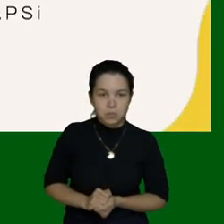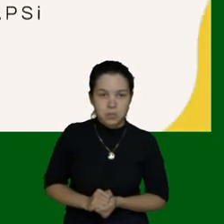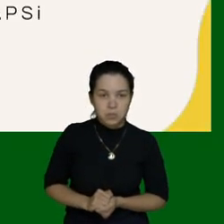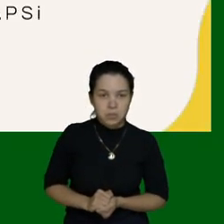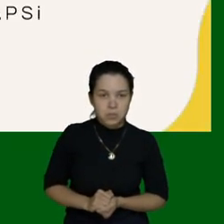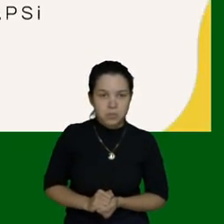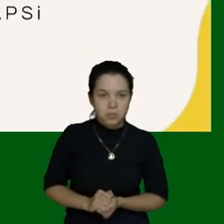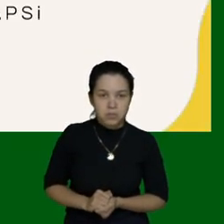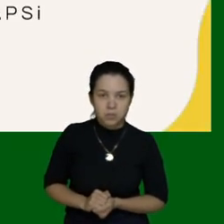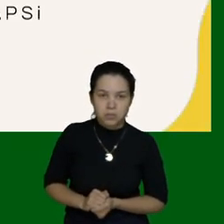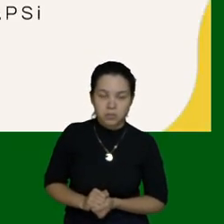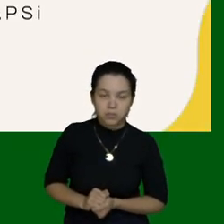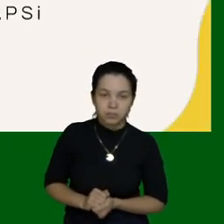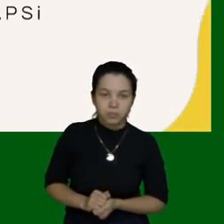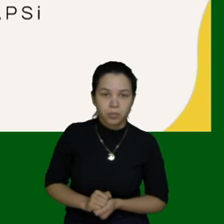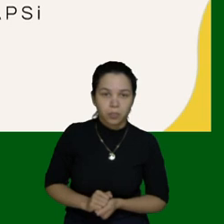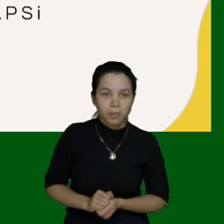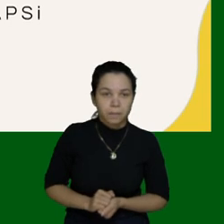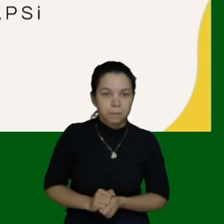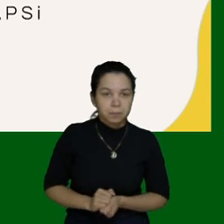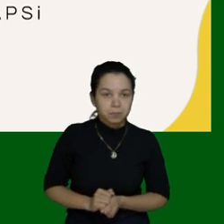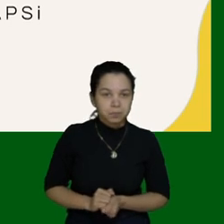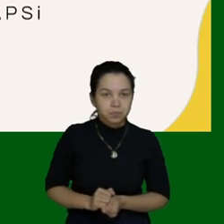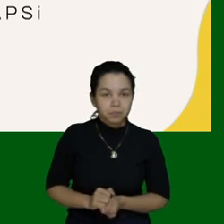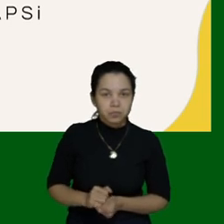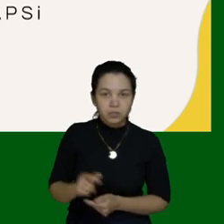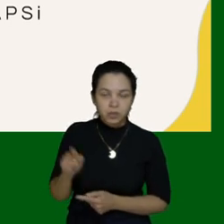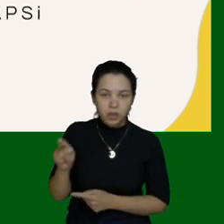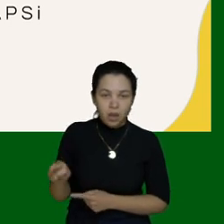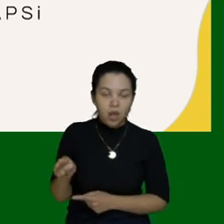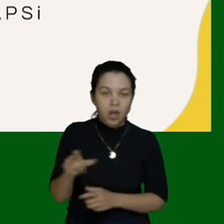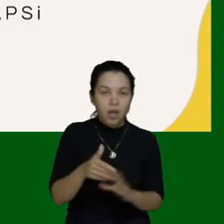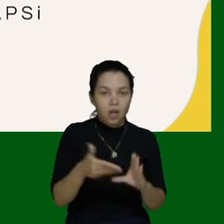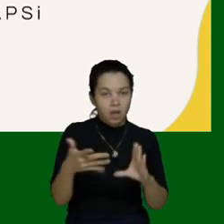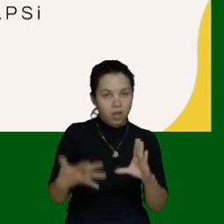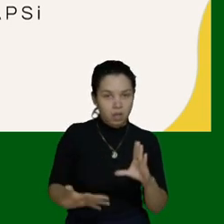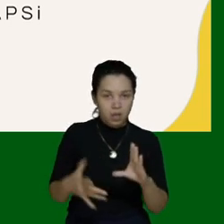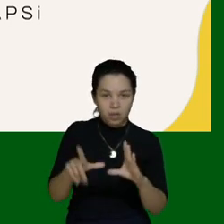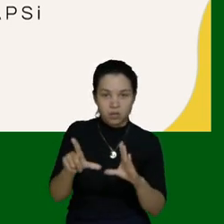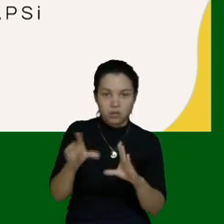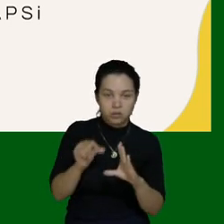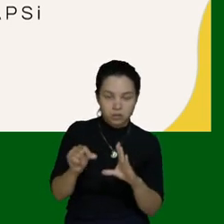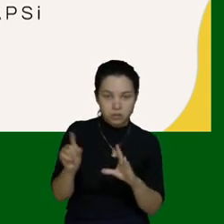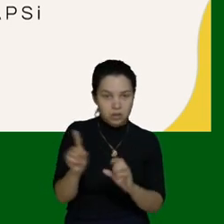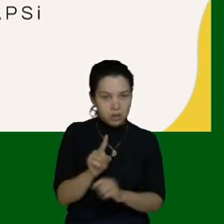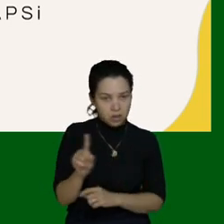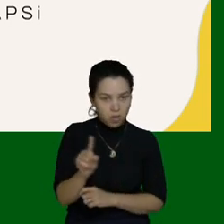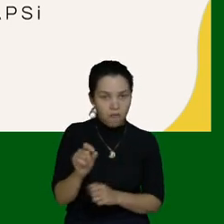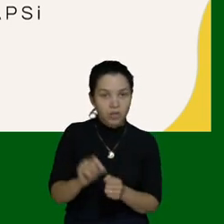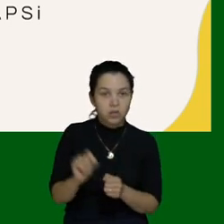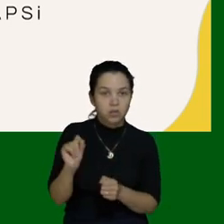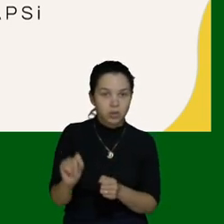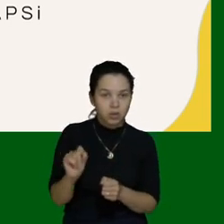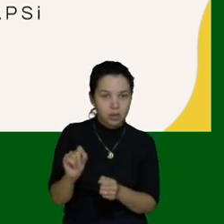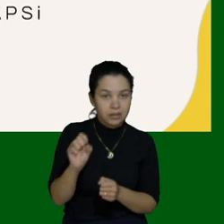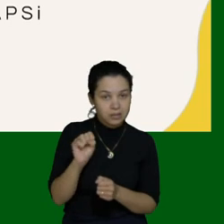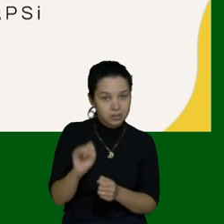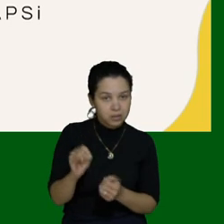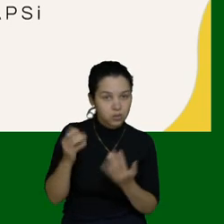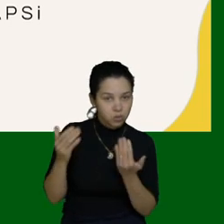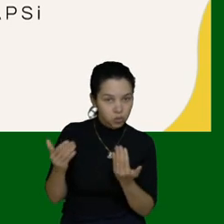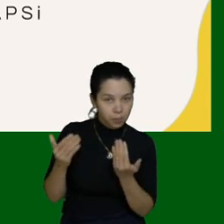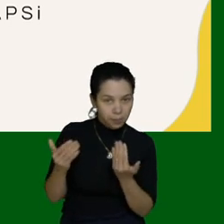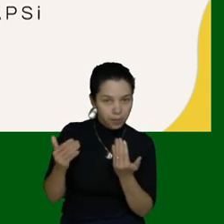tá aqui os casos não elegíveis o que fazer a gente indica que na suspeita do transtorno